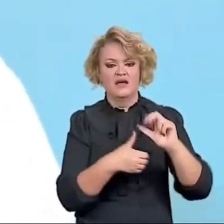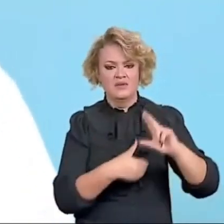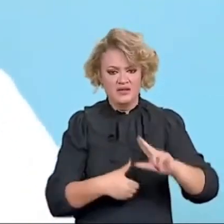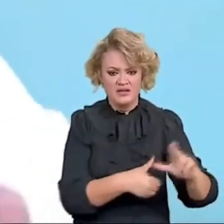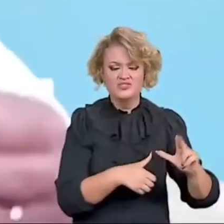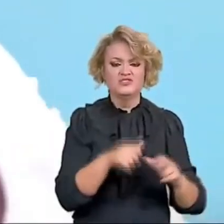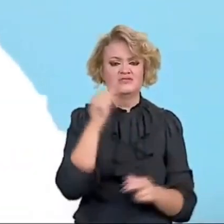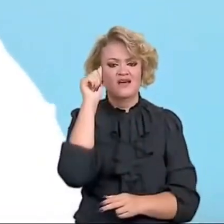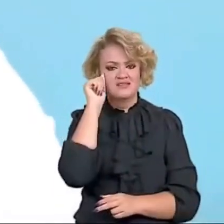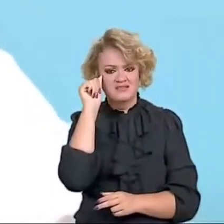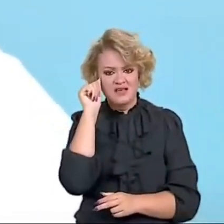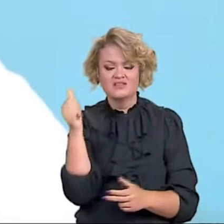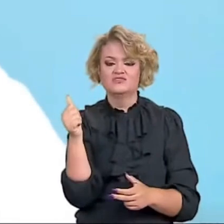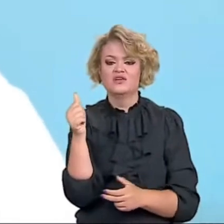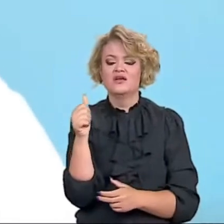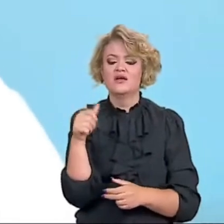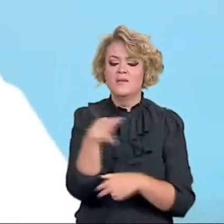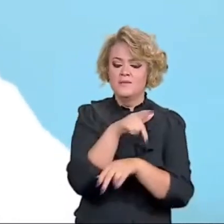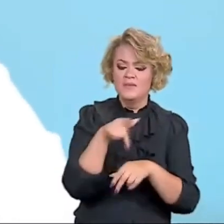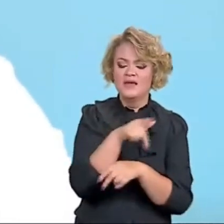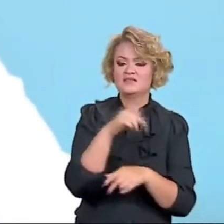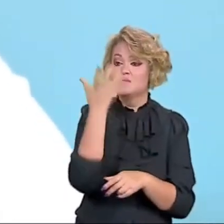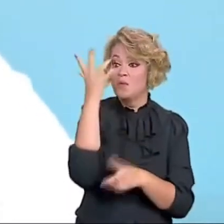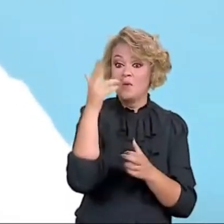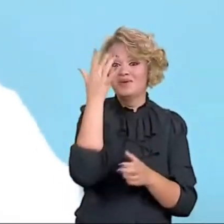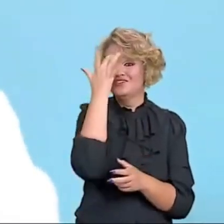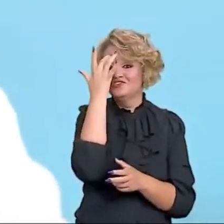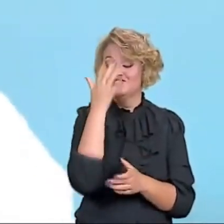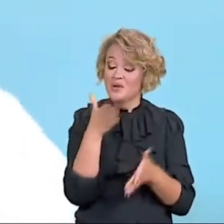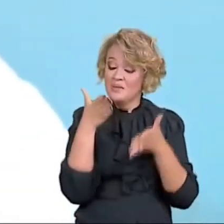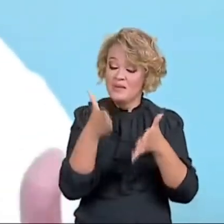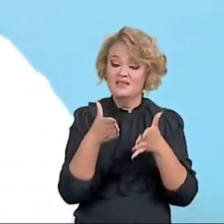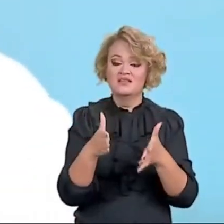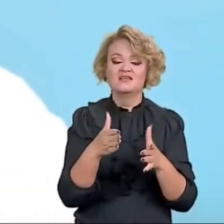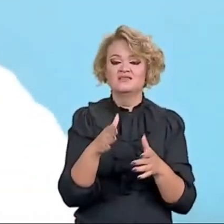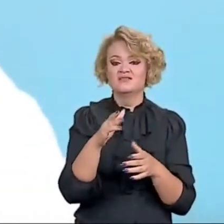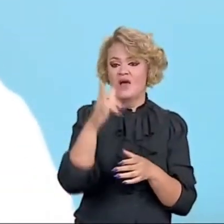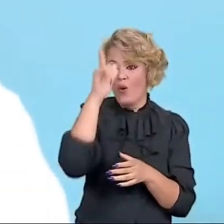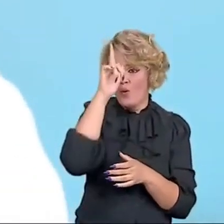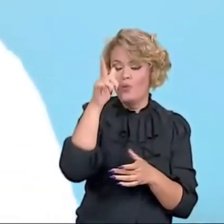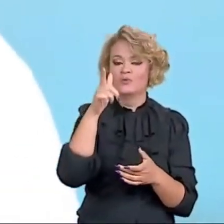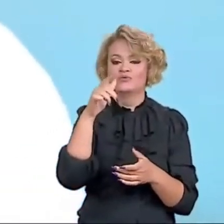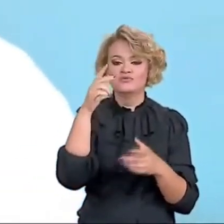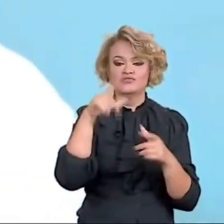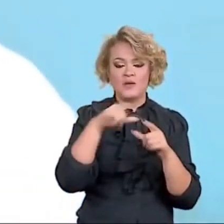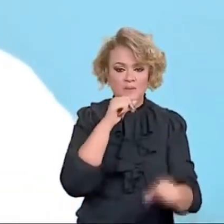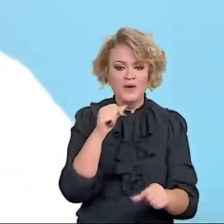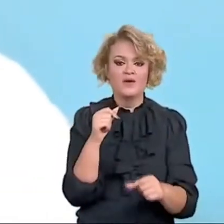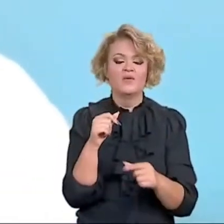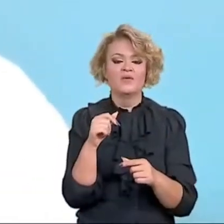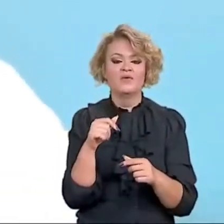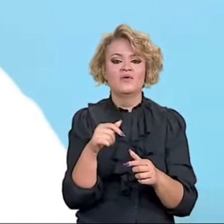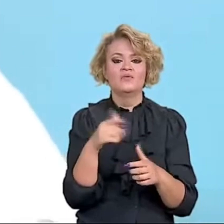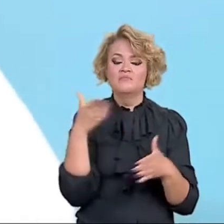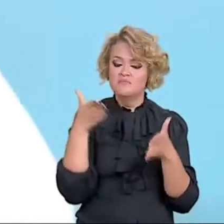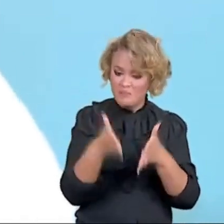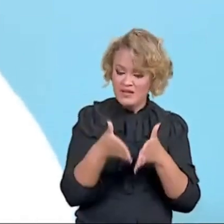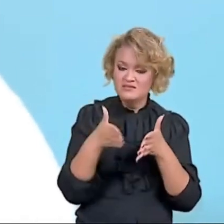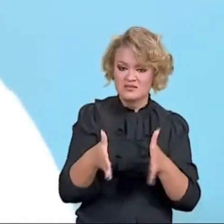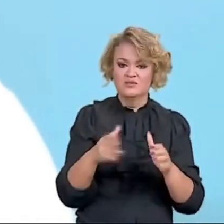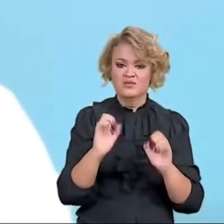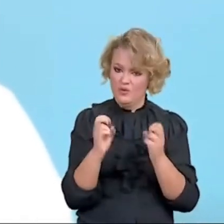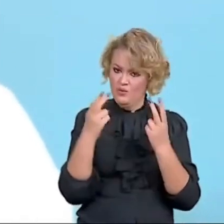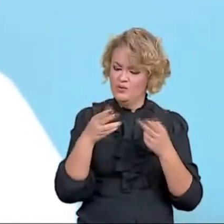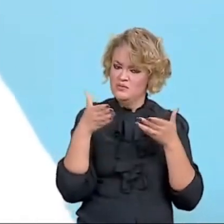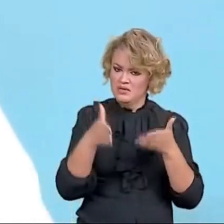É preciso que países como a Índia estejam dentro da ONU, que a Alemanha esteja dentro da ONU, que o Japão esteja dentro da ONU. Por que não? É preciso